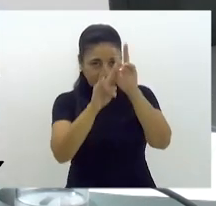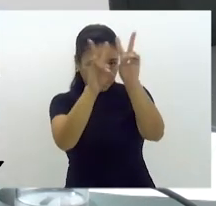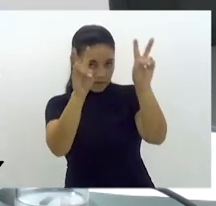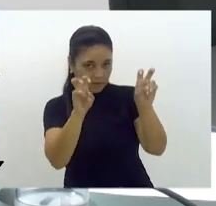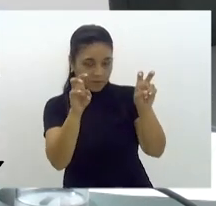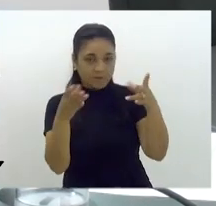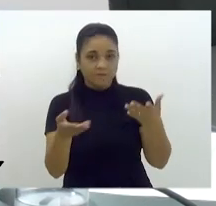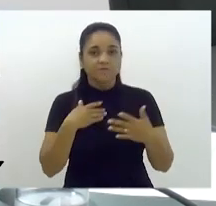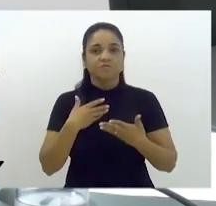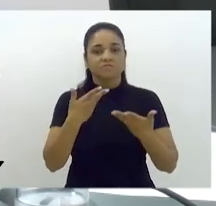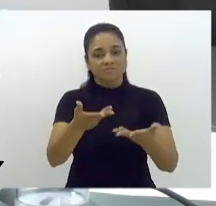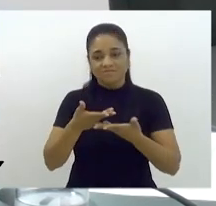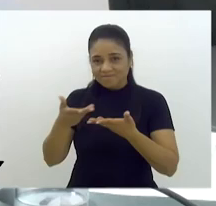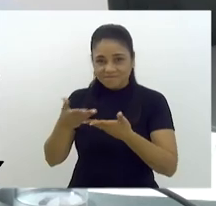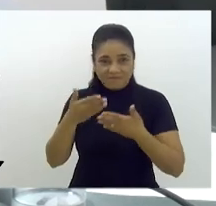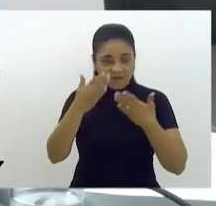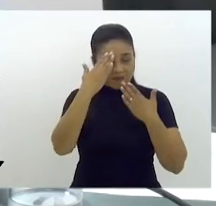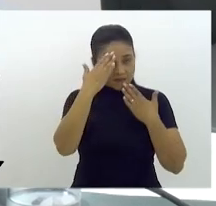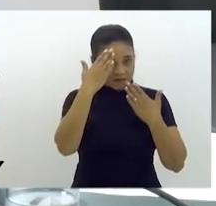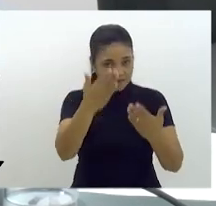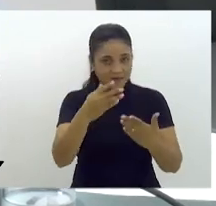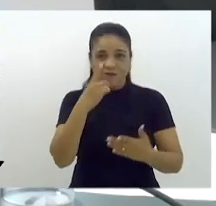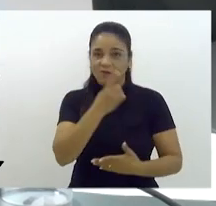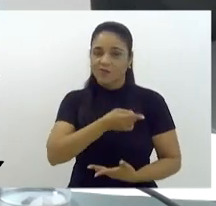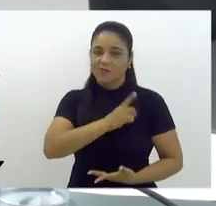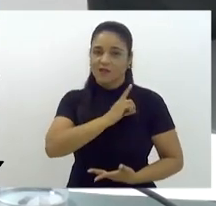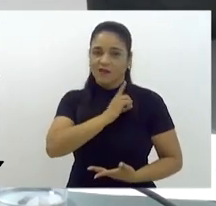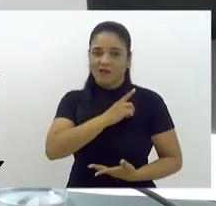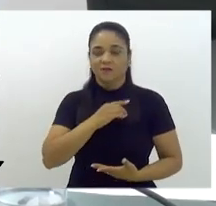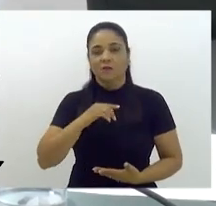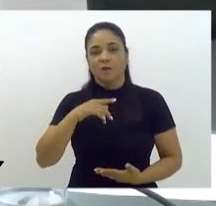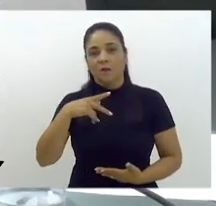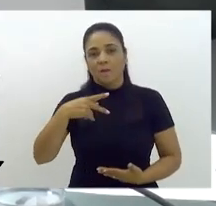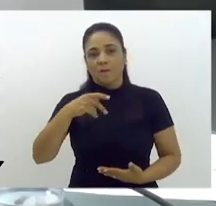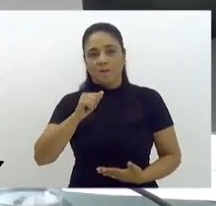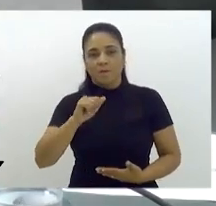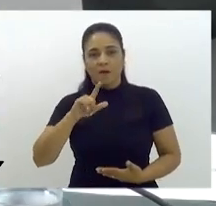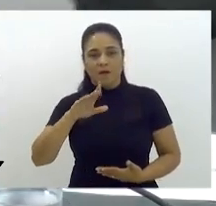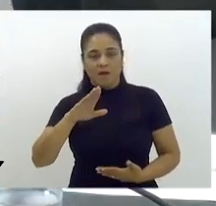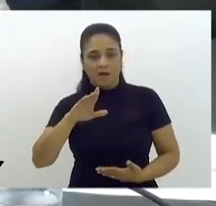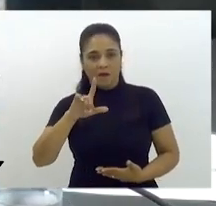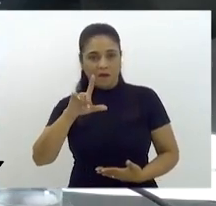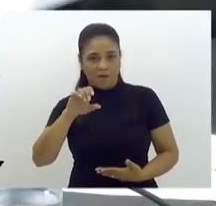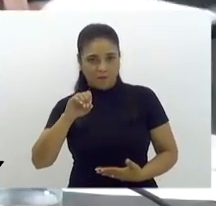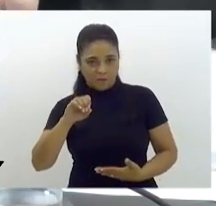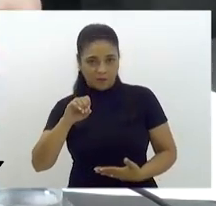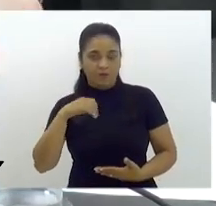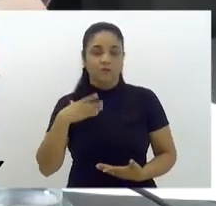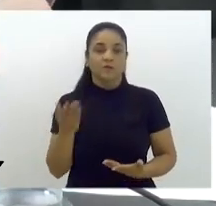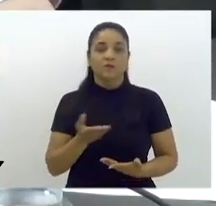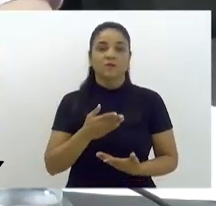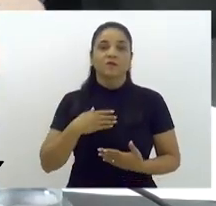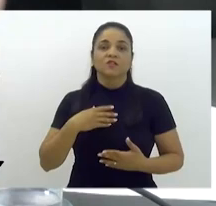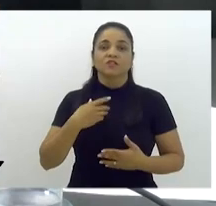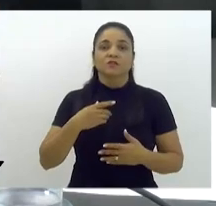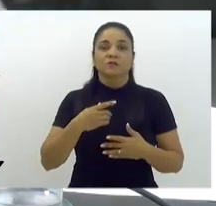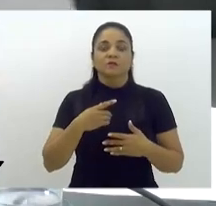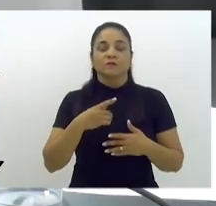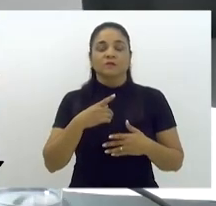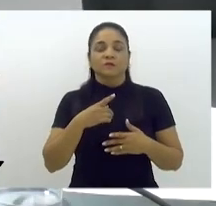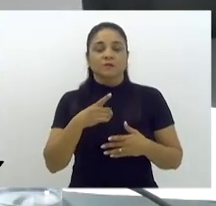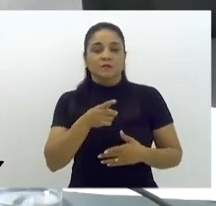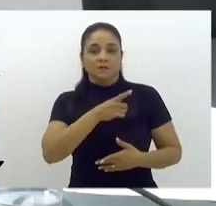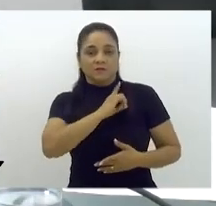agradecendo a presença do Delegado Pablo Sartori titular da drci e também da